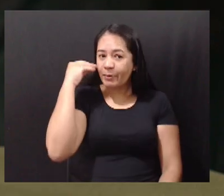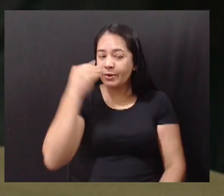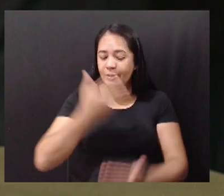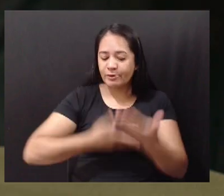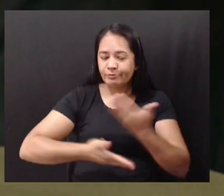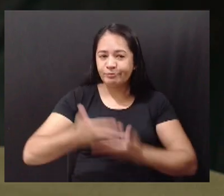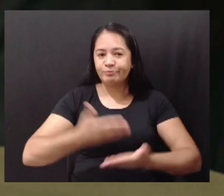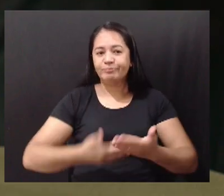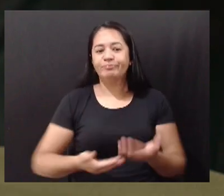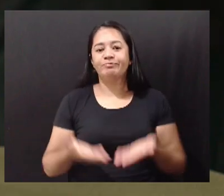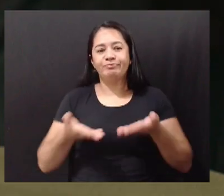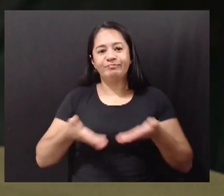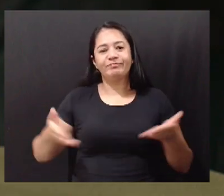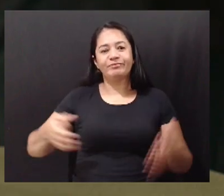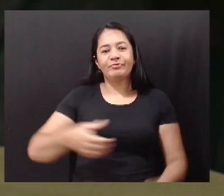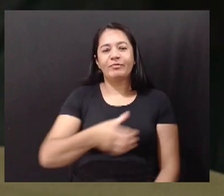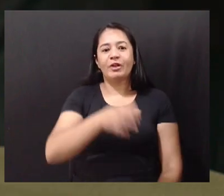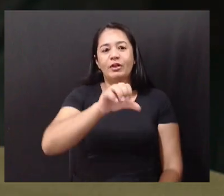tela,